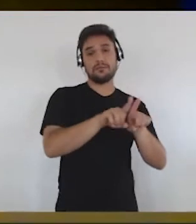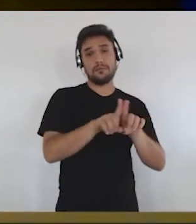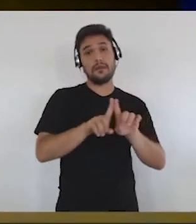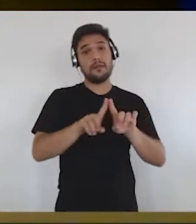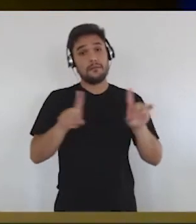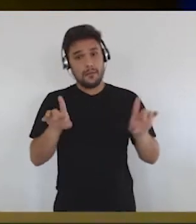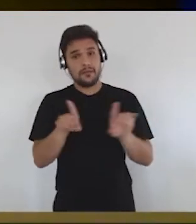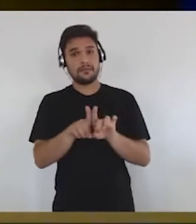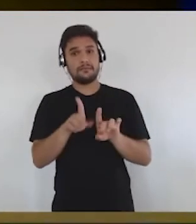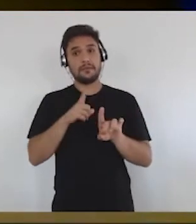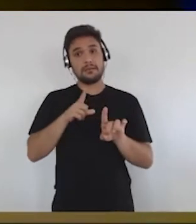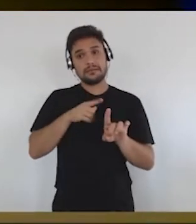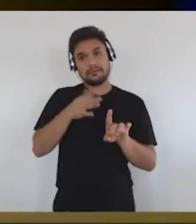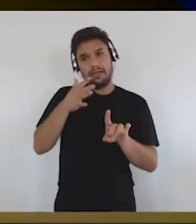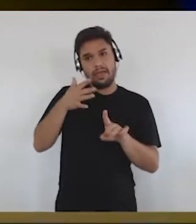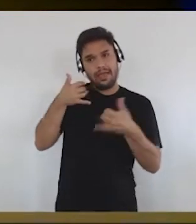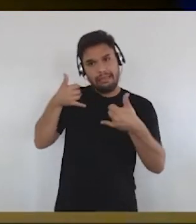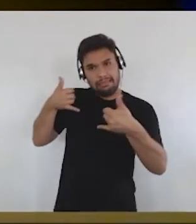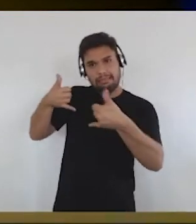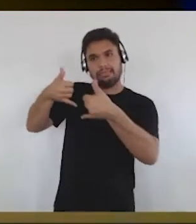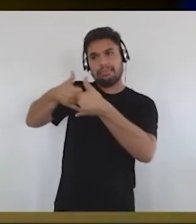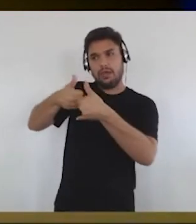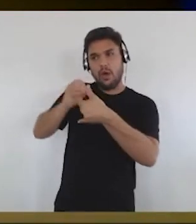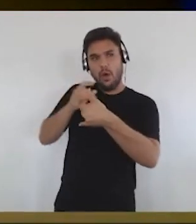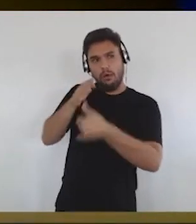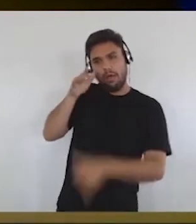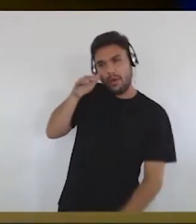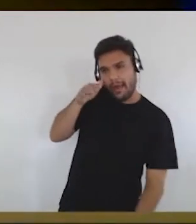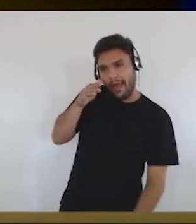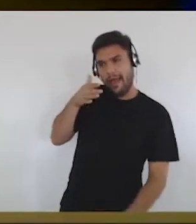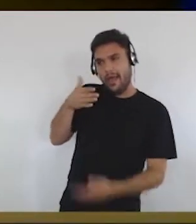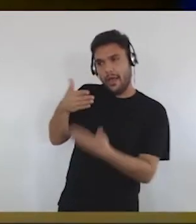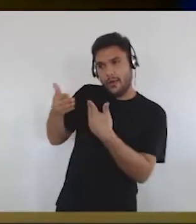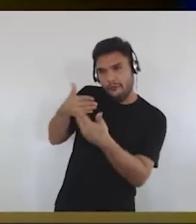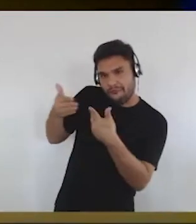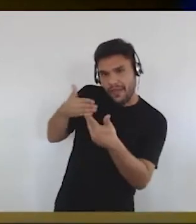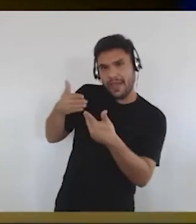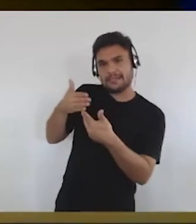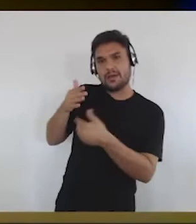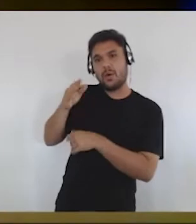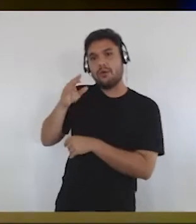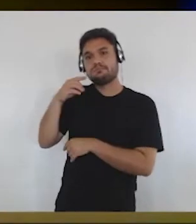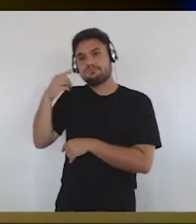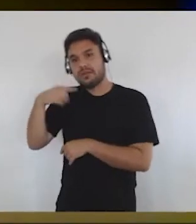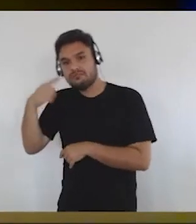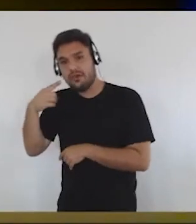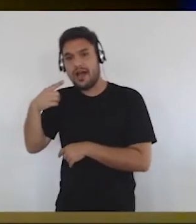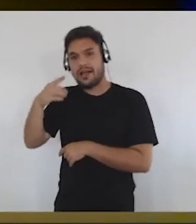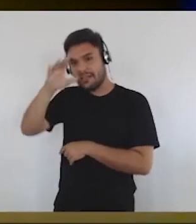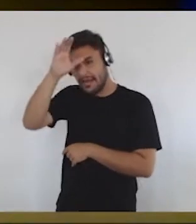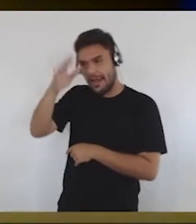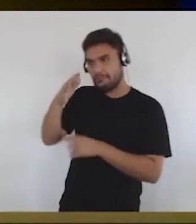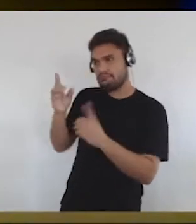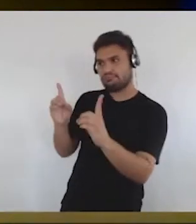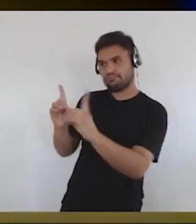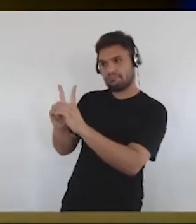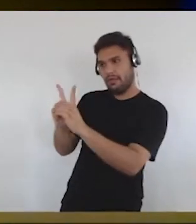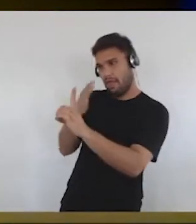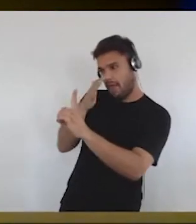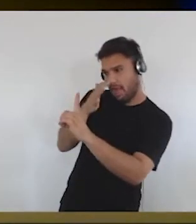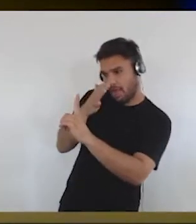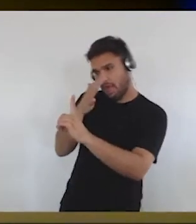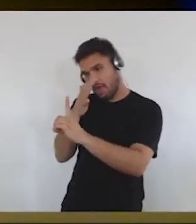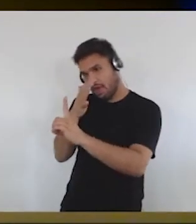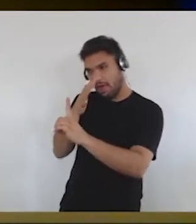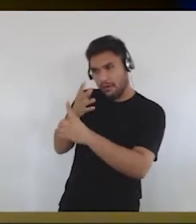que interceptar conversas entre clientes e advogados, especialmente para bloquear o exercício do contraditório e da ampla